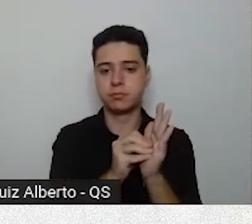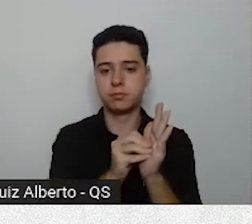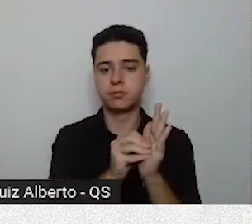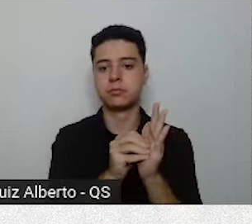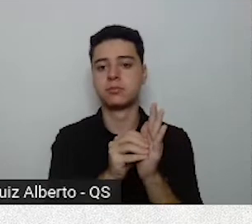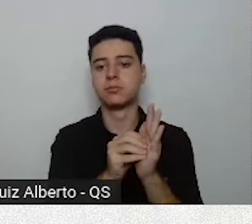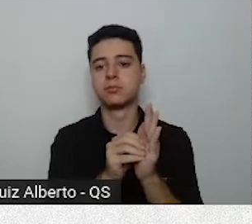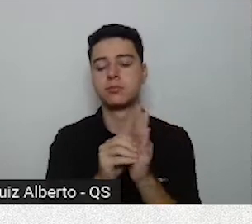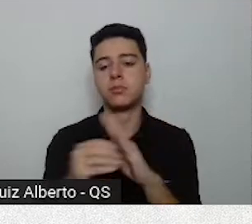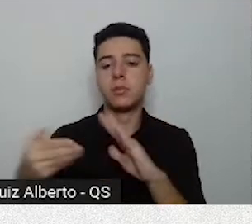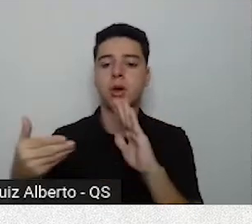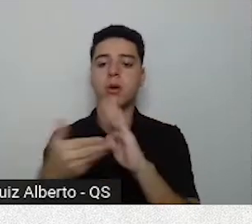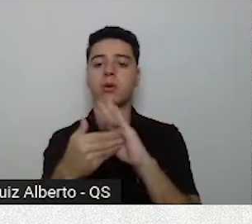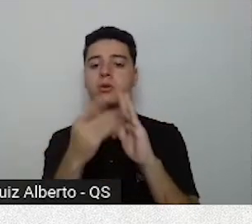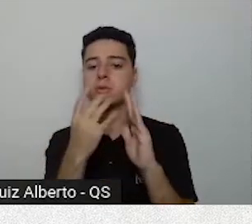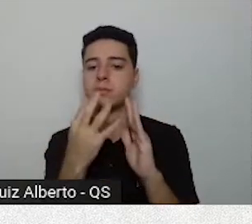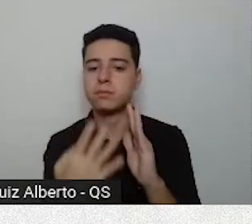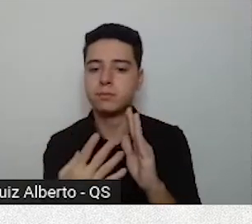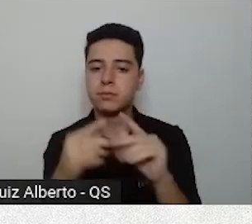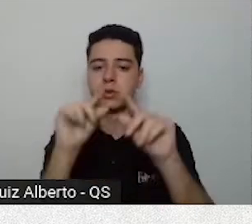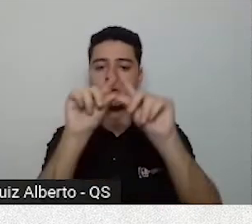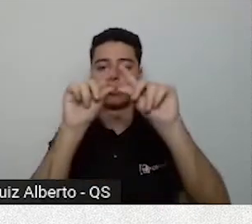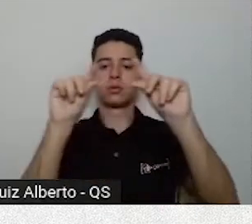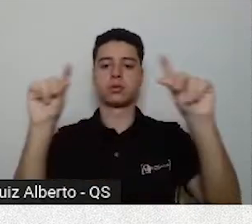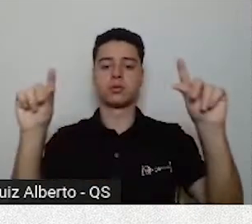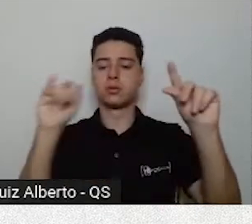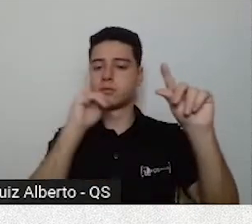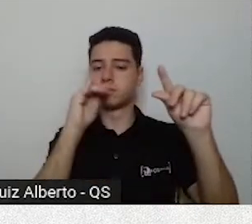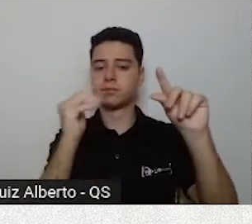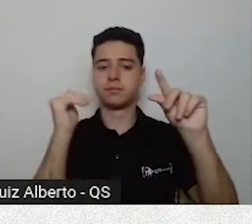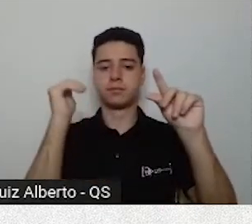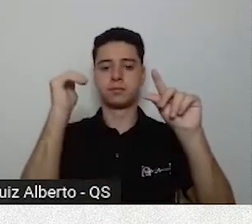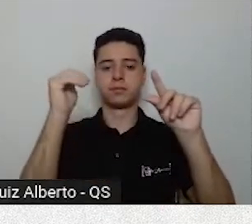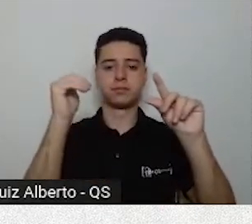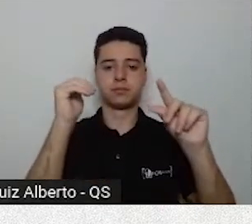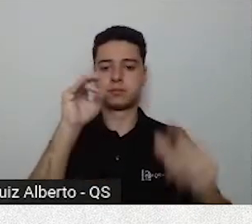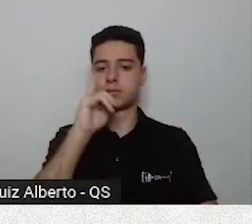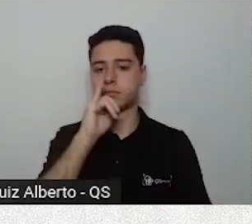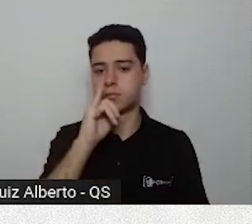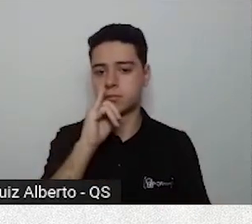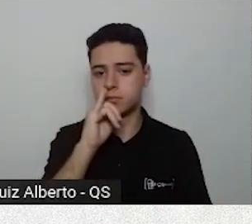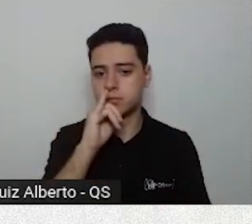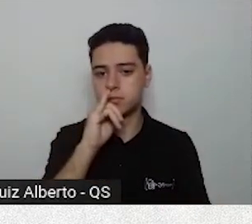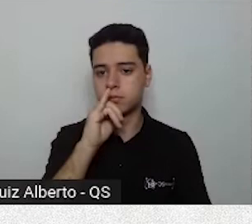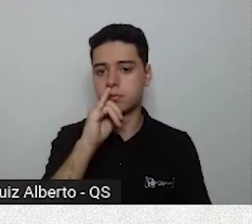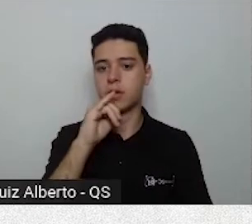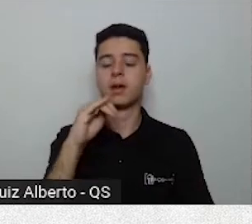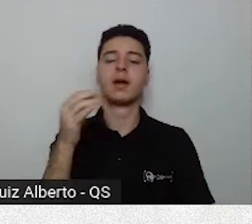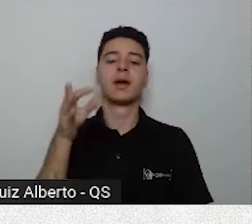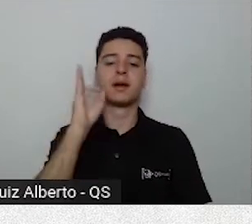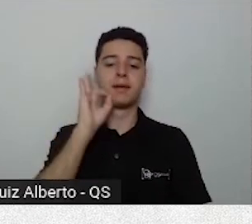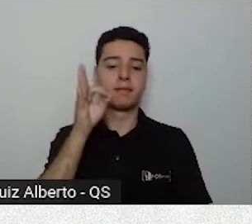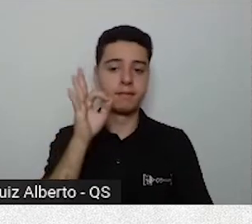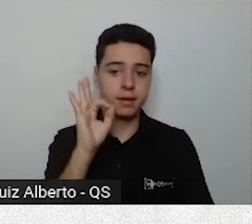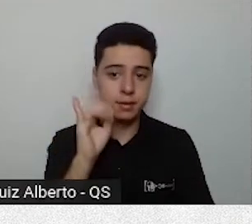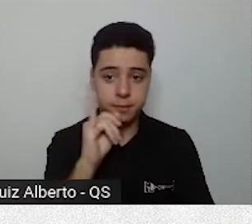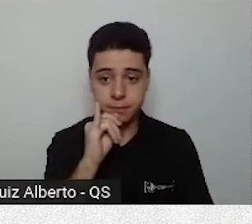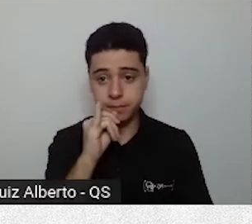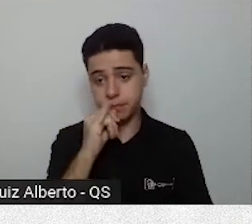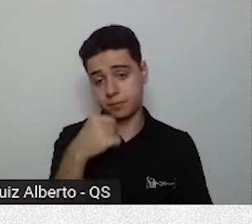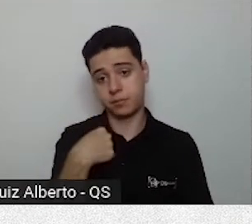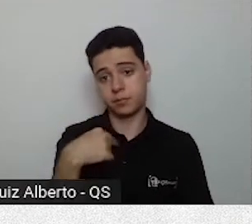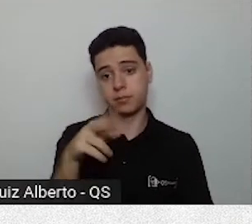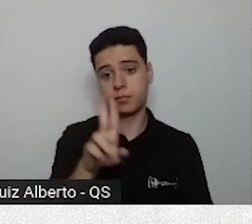A última cor dessa linha superior é a base de café. Aí aqui eu já usei também